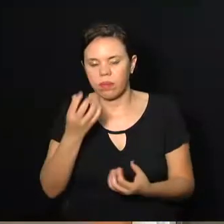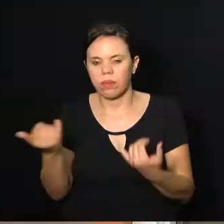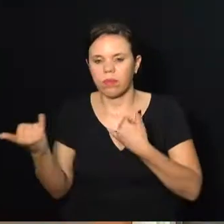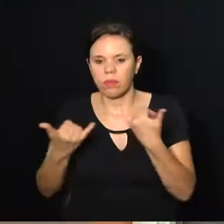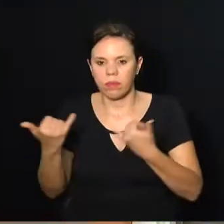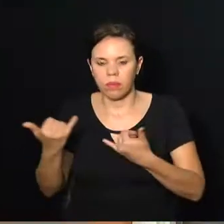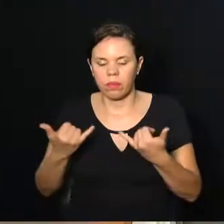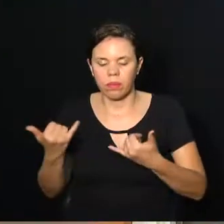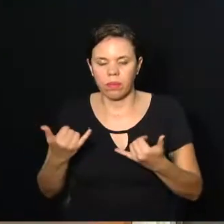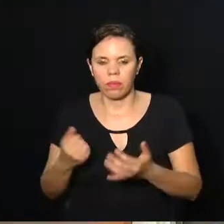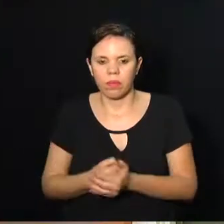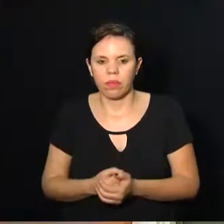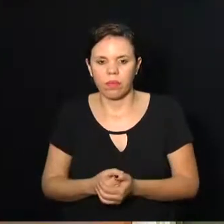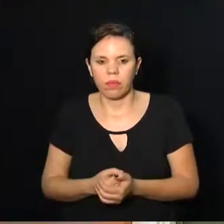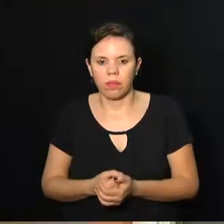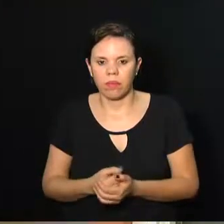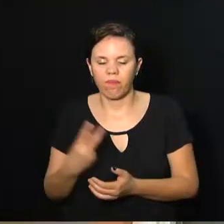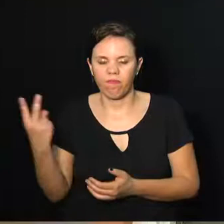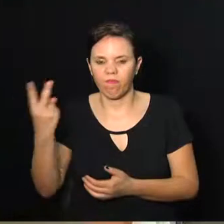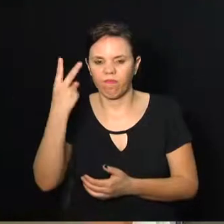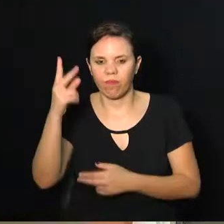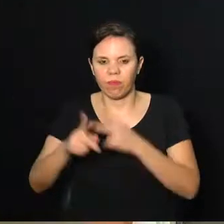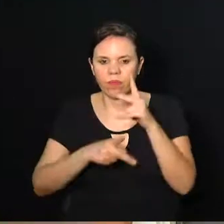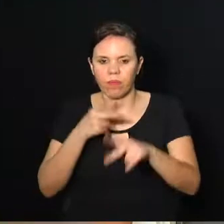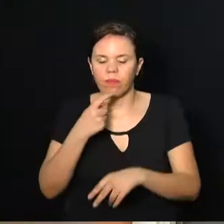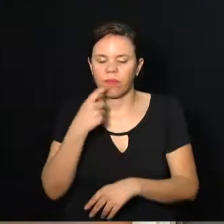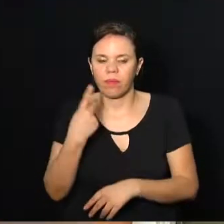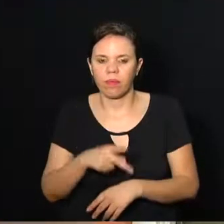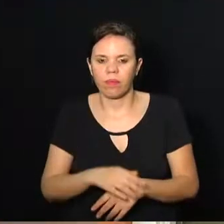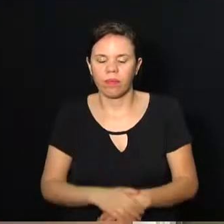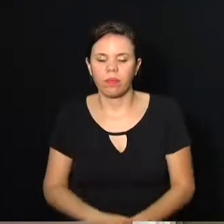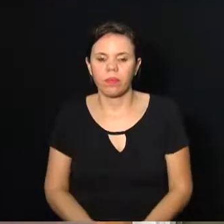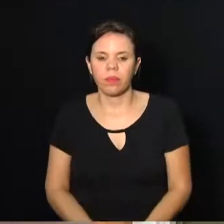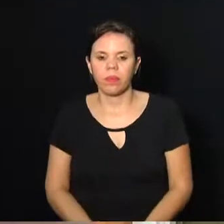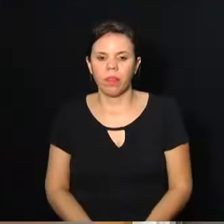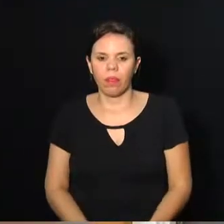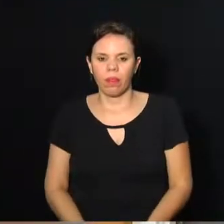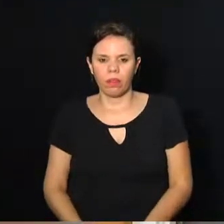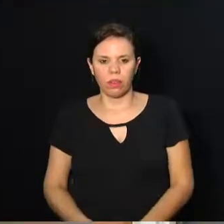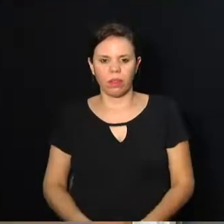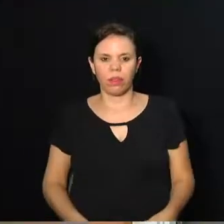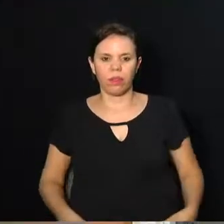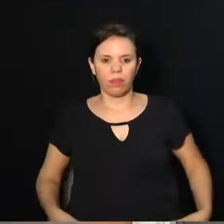que vai ser de grande valia para a população de Campinas. Eu que agradeço.